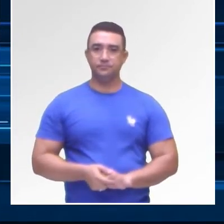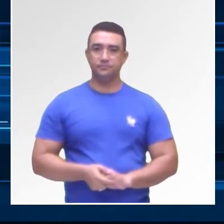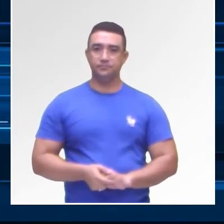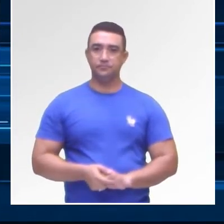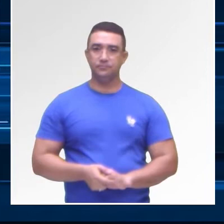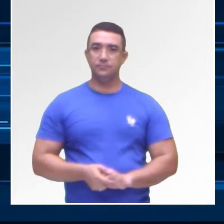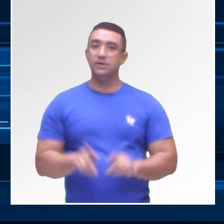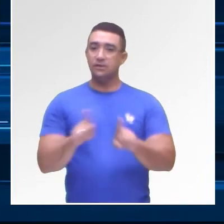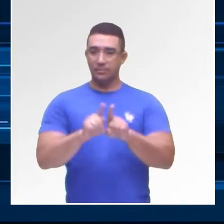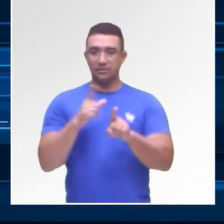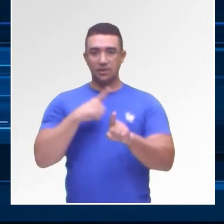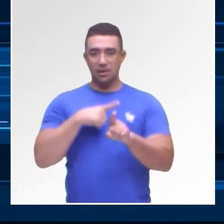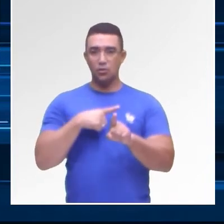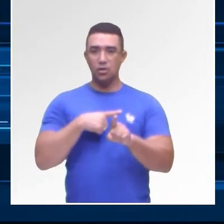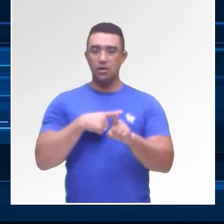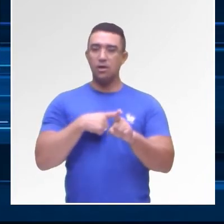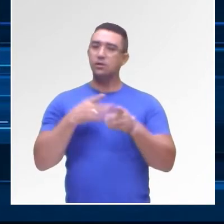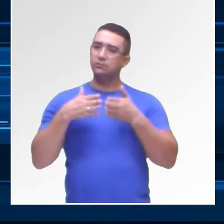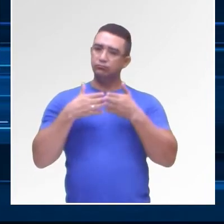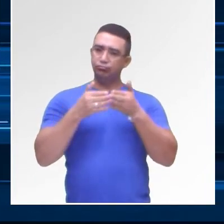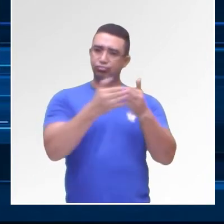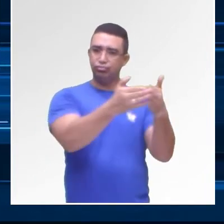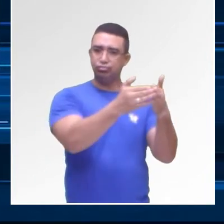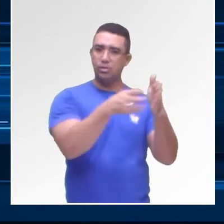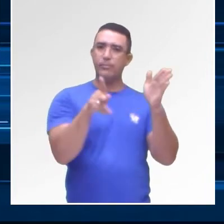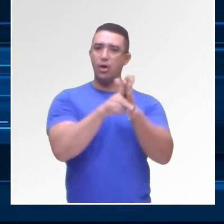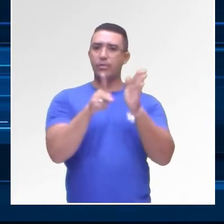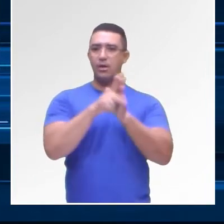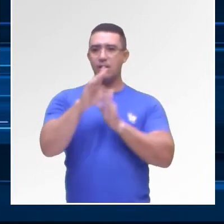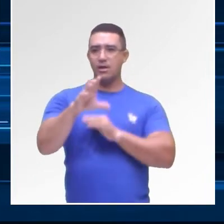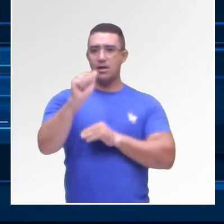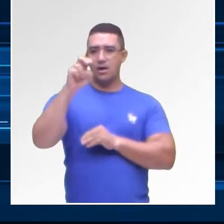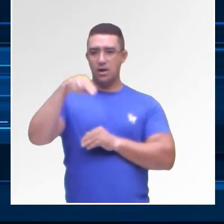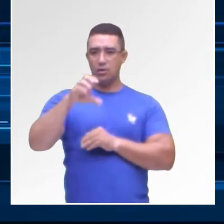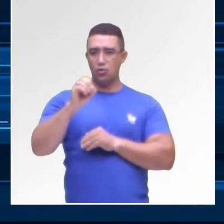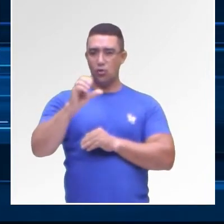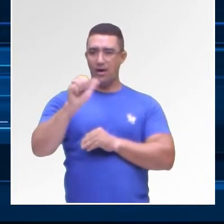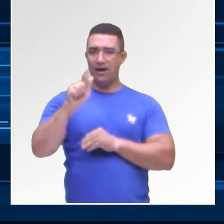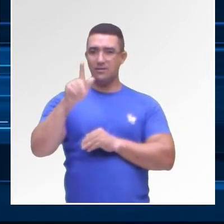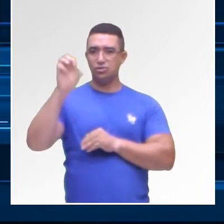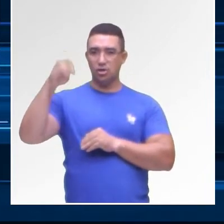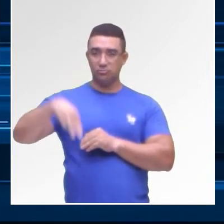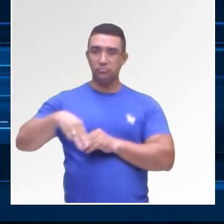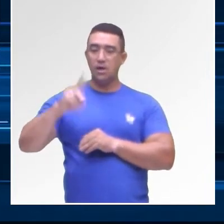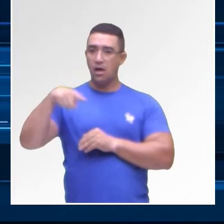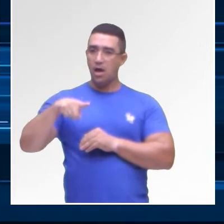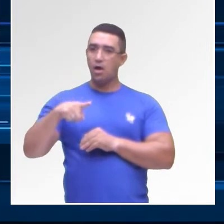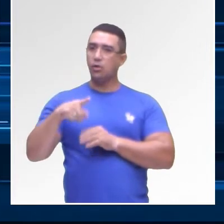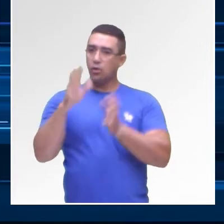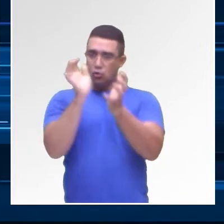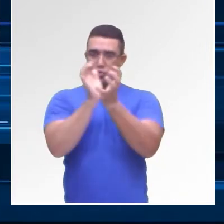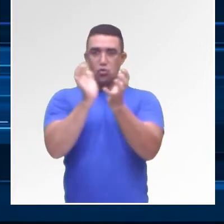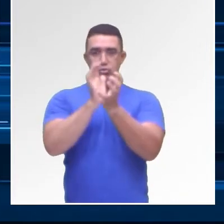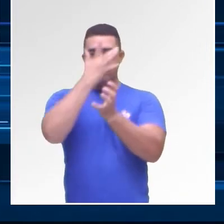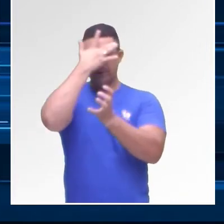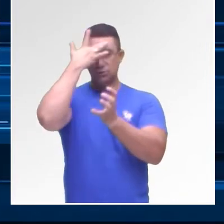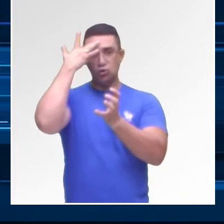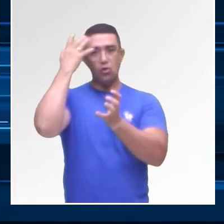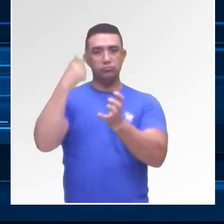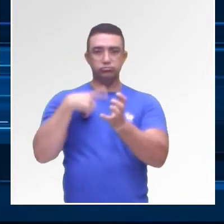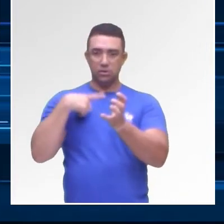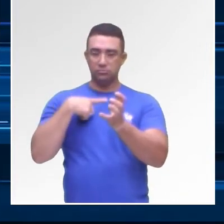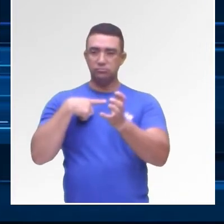nós temos um estilo de canoagem chamado rafting, onde as pessoas ficam em maior número,